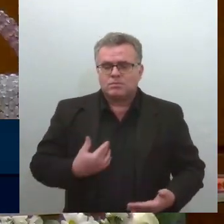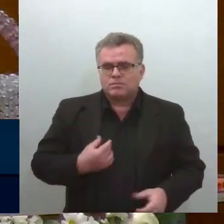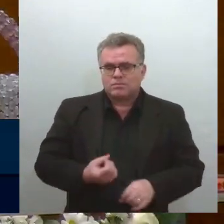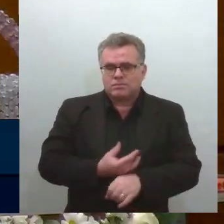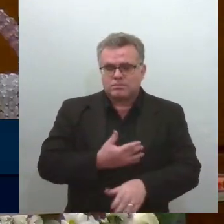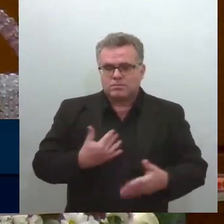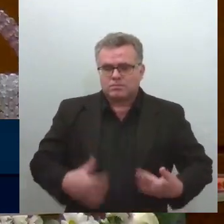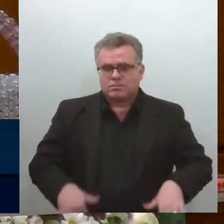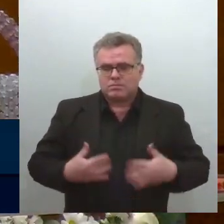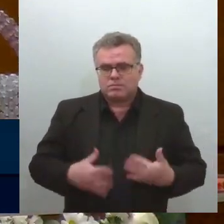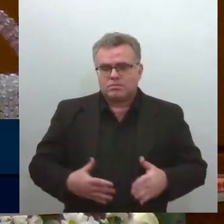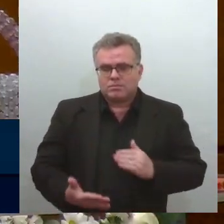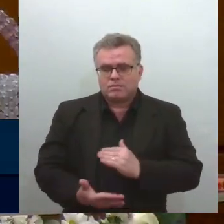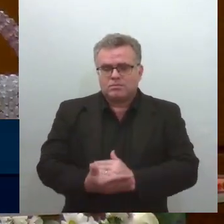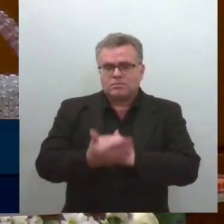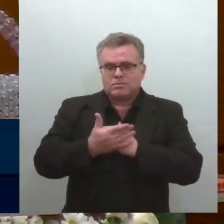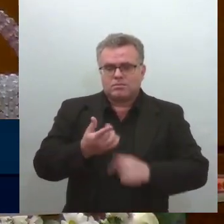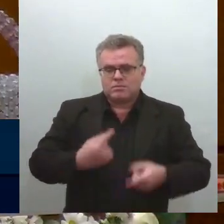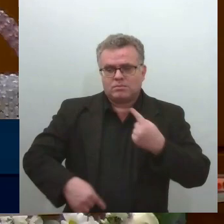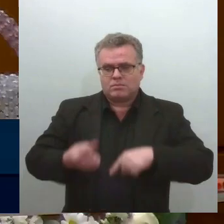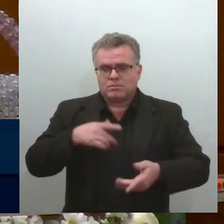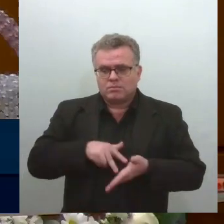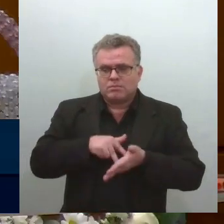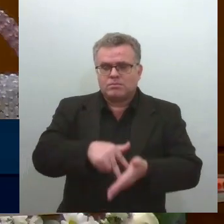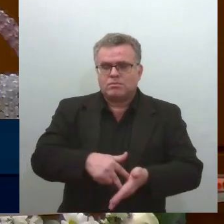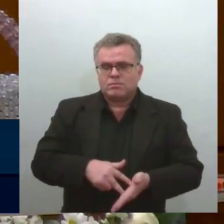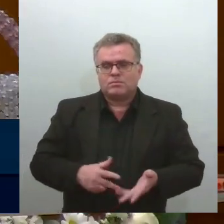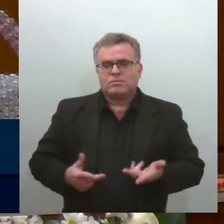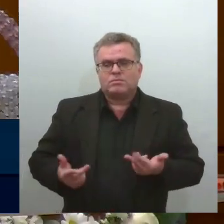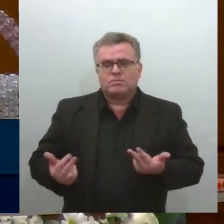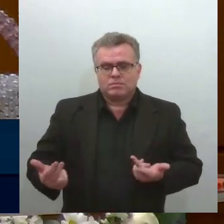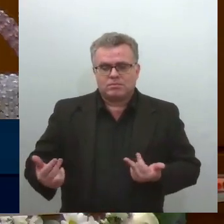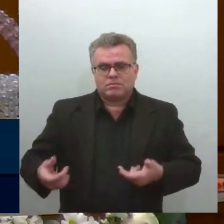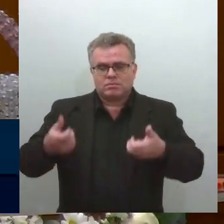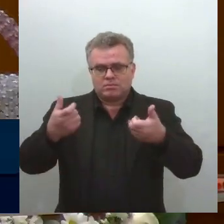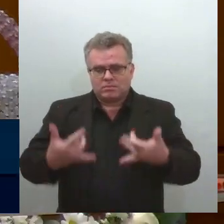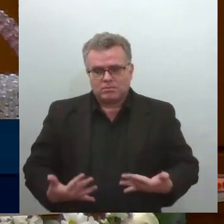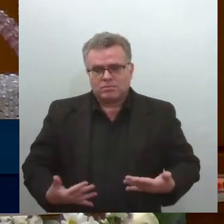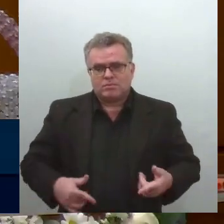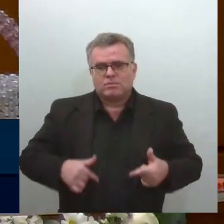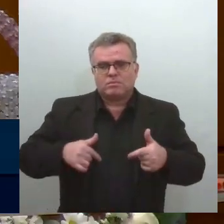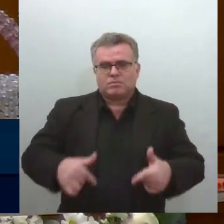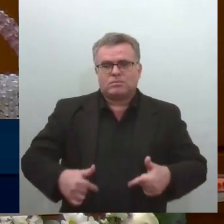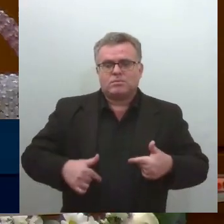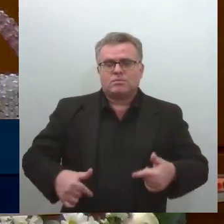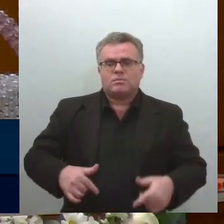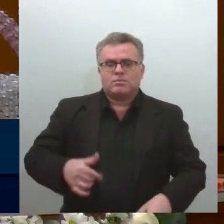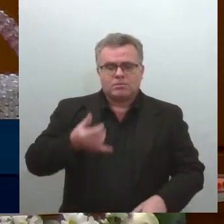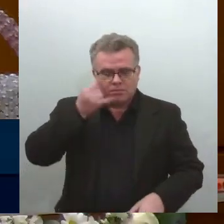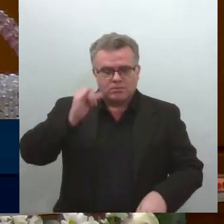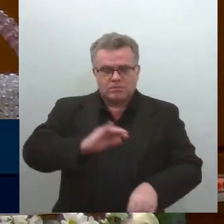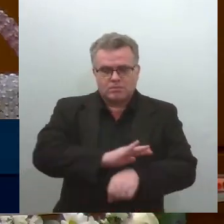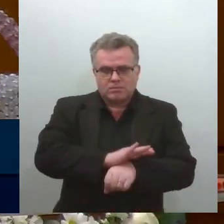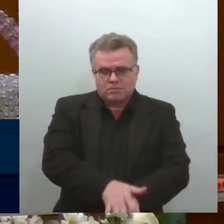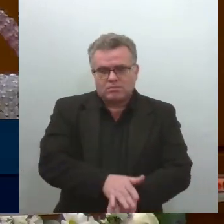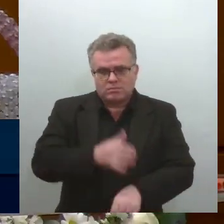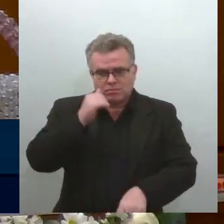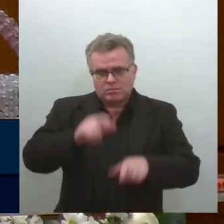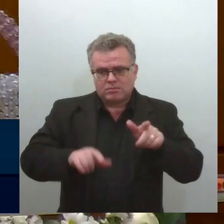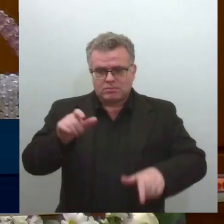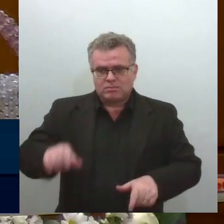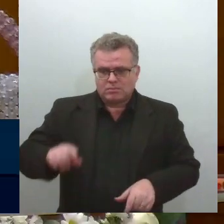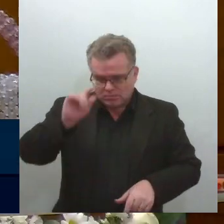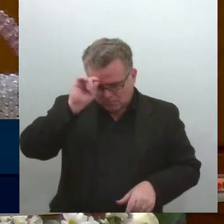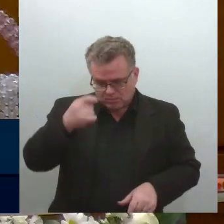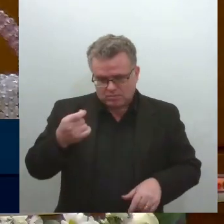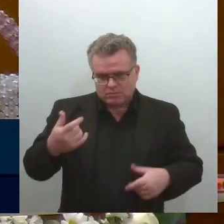estava também trazendo a questão da luta antirracista, né, das mulheres negras, principalmente. Então, parabéns,